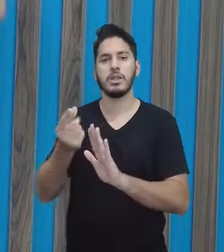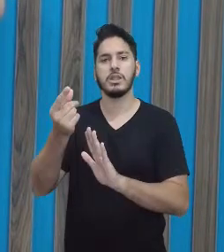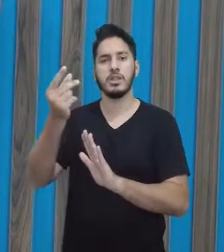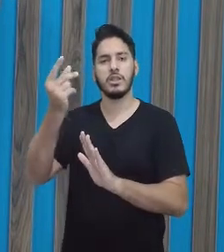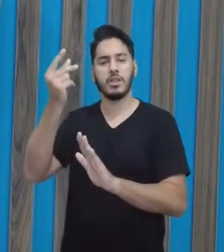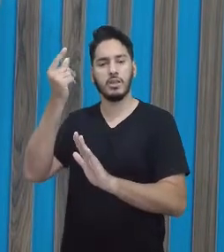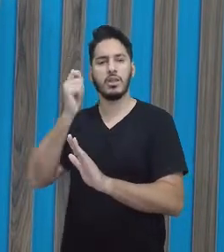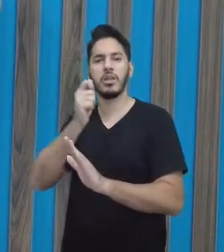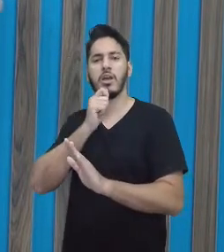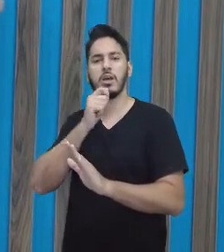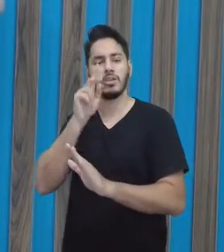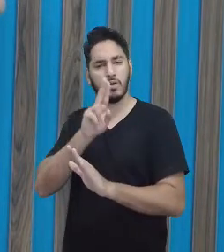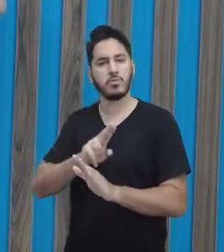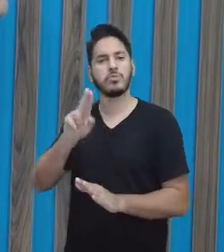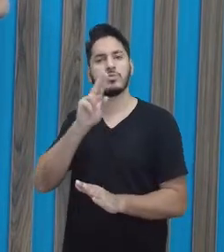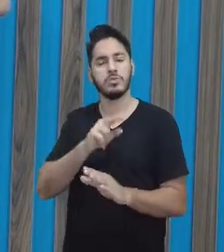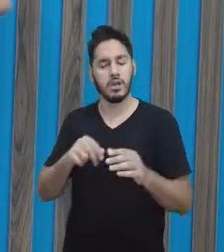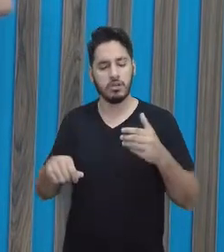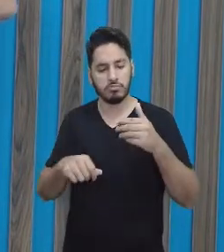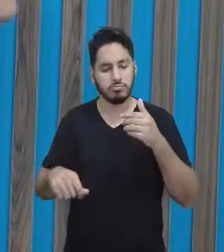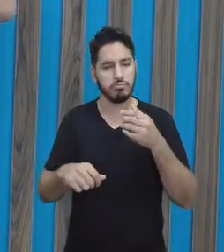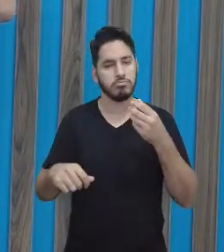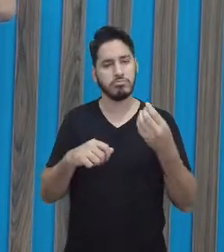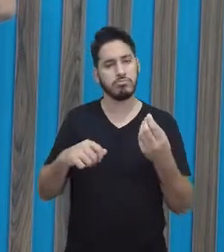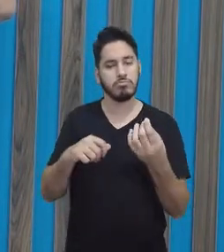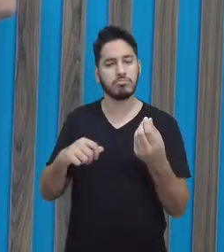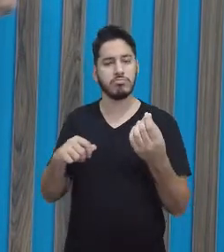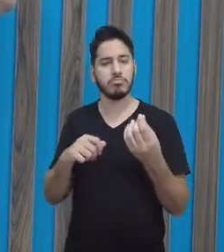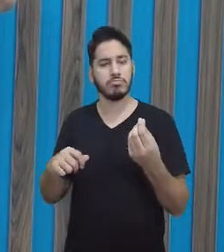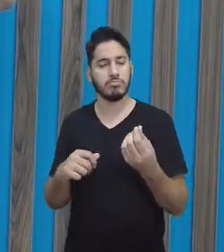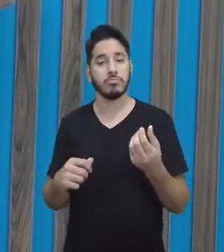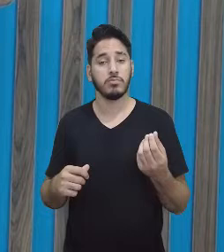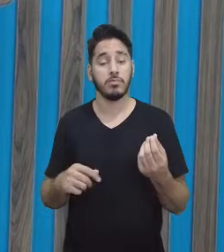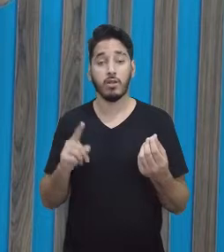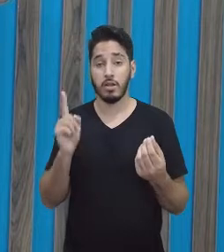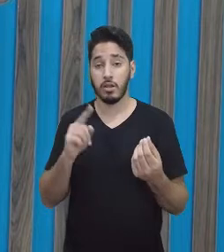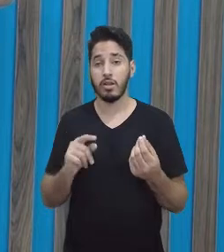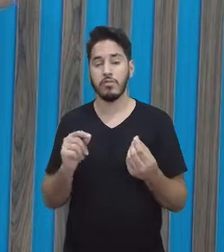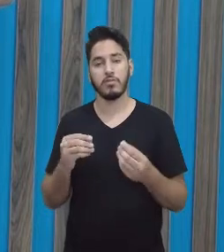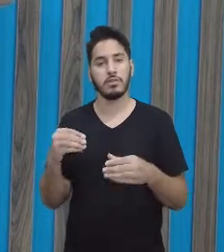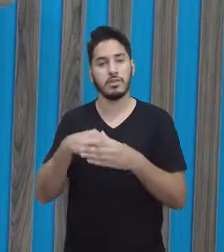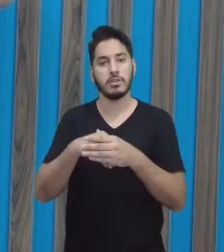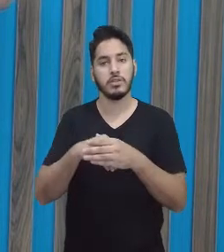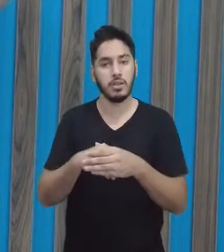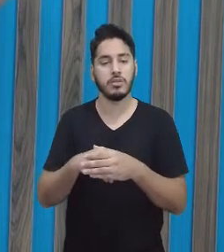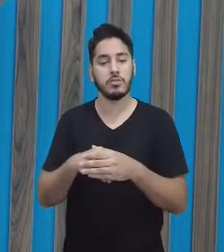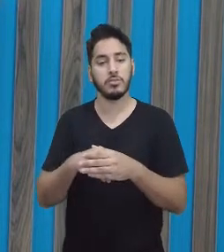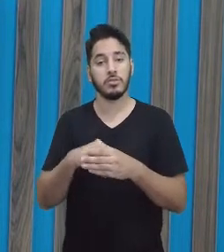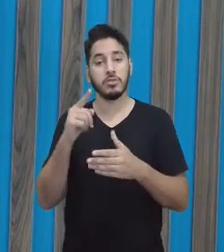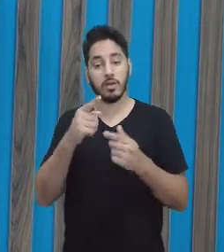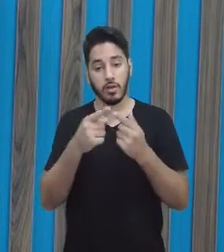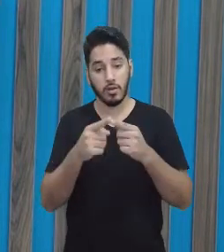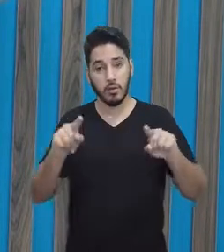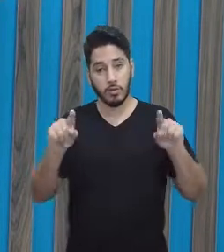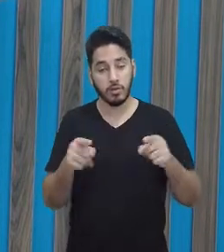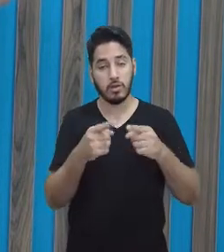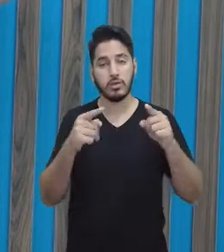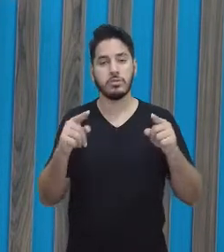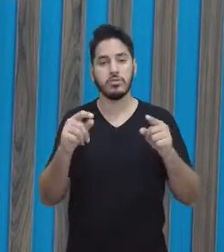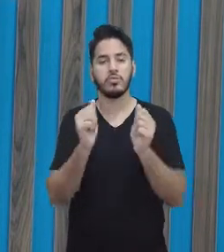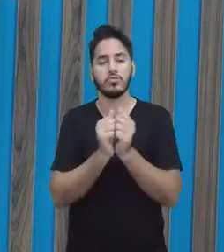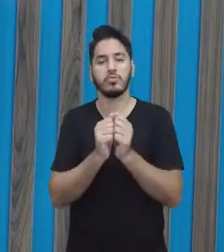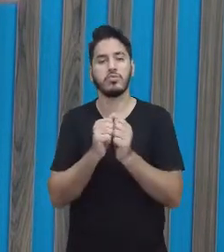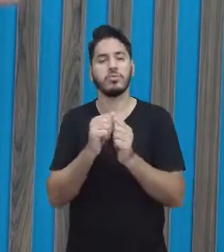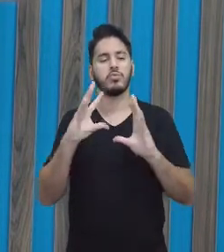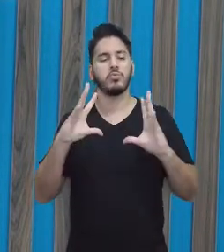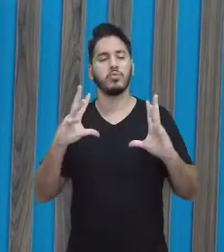que ainda é muito utilizado. Né? Então, a rabeca, ela foi introduzida na orquestra, né, com aqueles